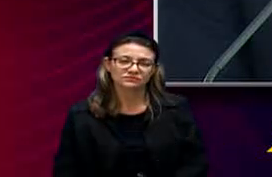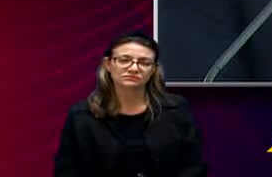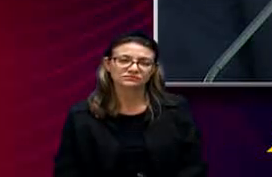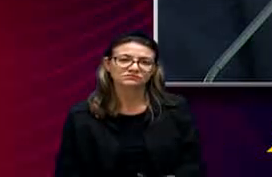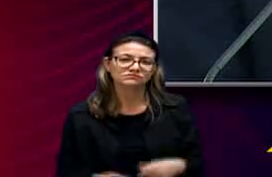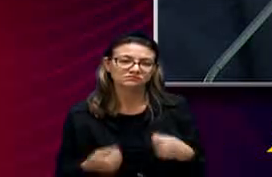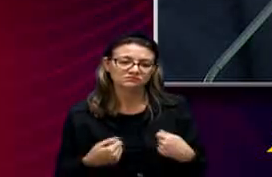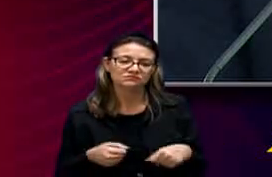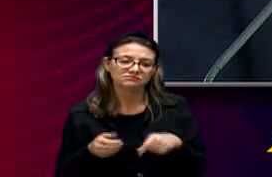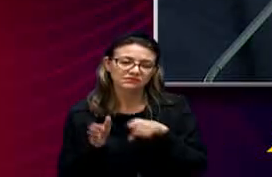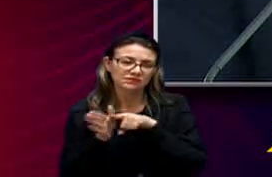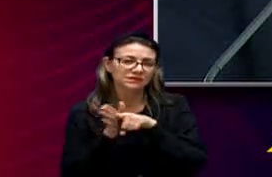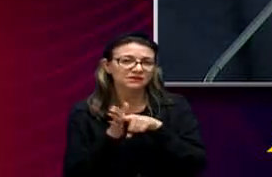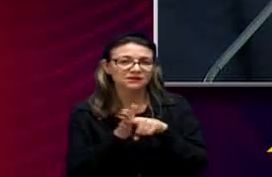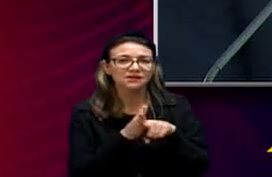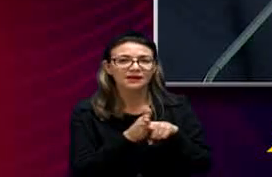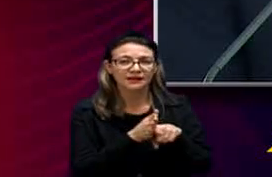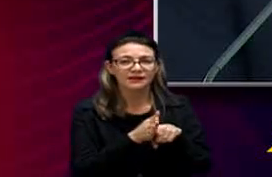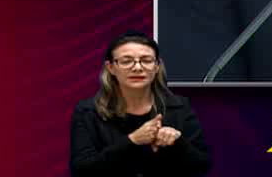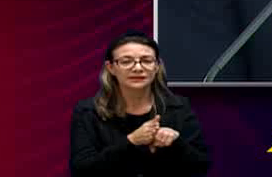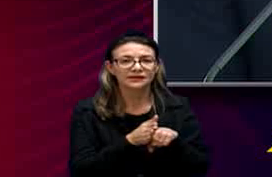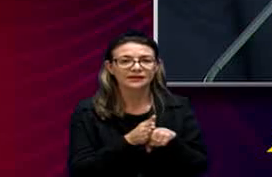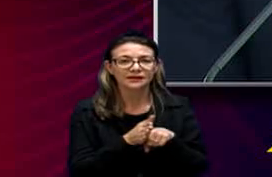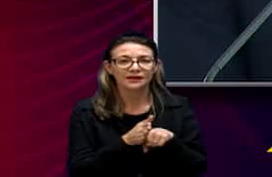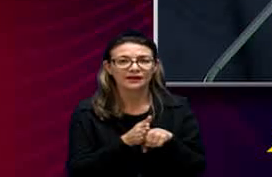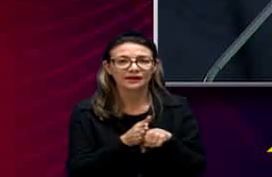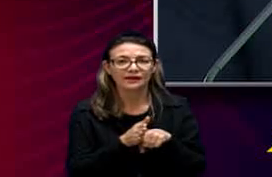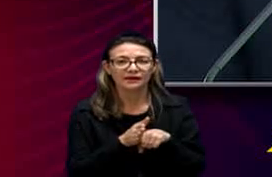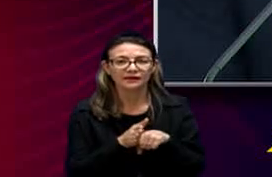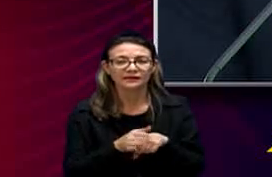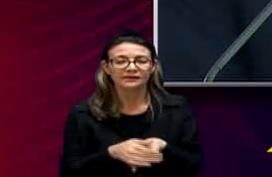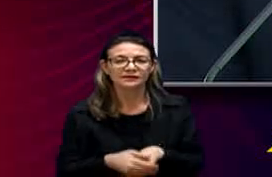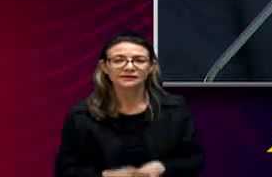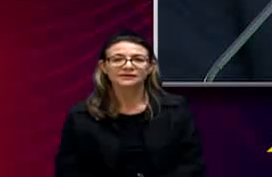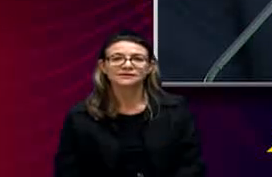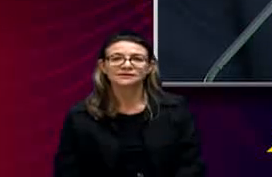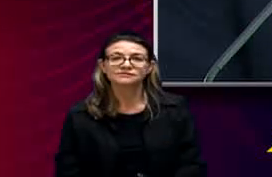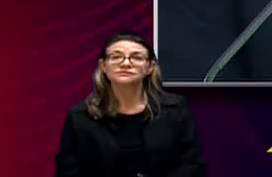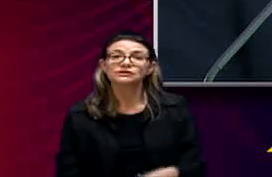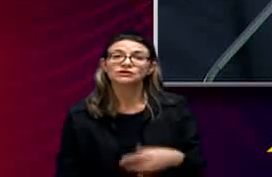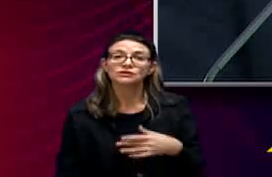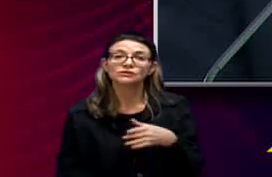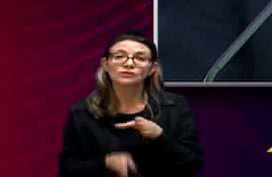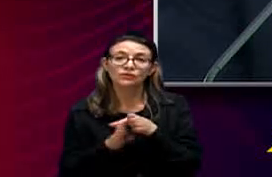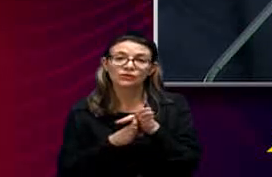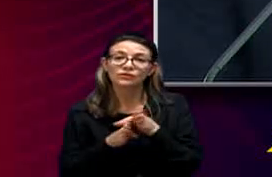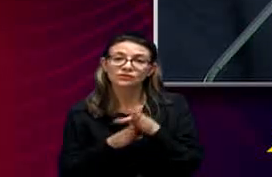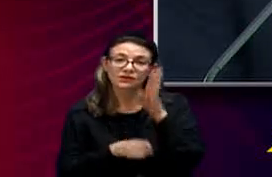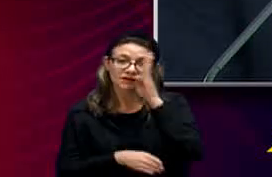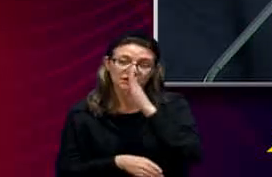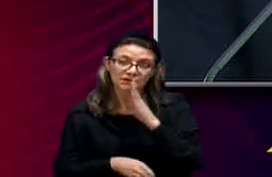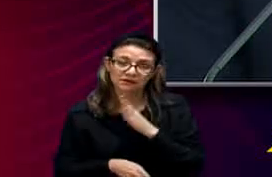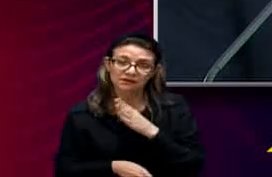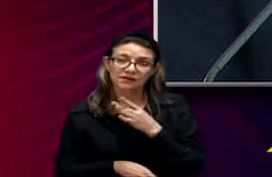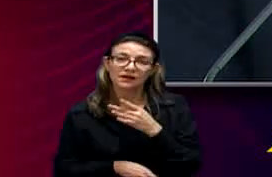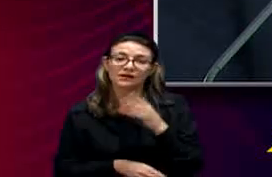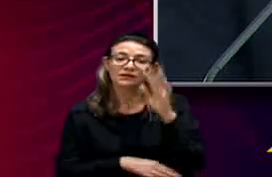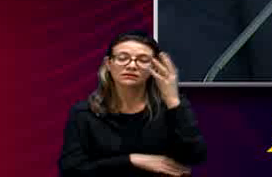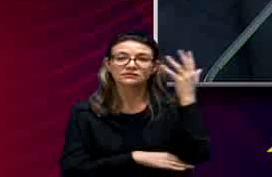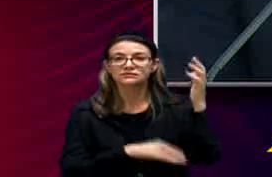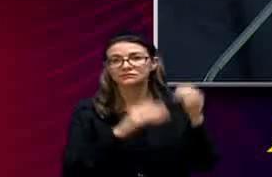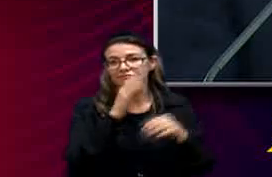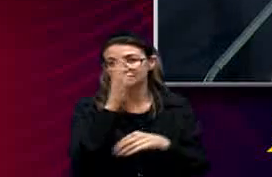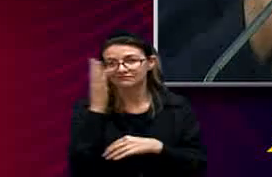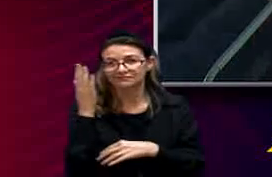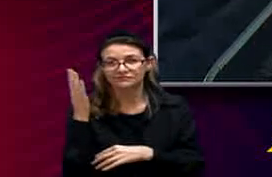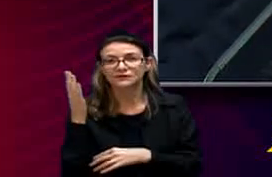inconstitucional mas faça uma consulta ao Conselho Municipal de Meio Ambiente aos setores de proteção dos animais porque senão nós vamos arrumar